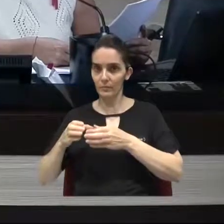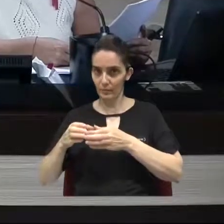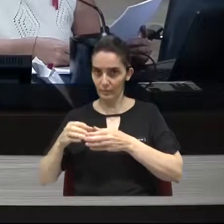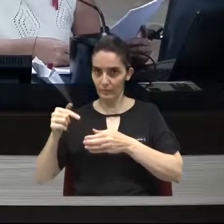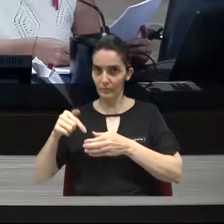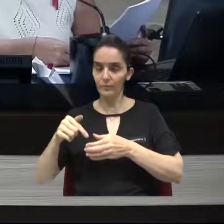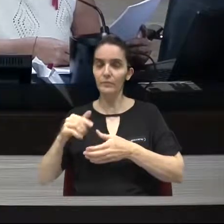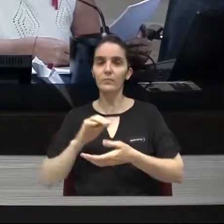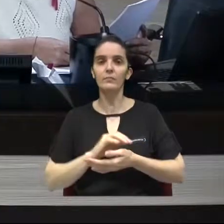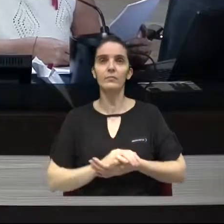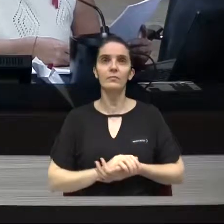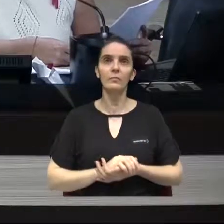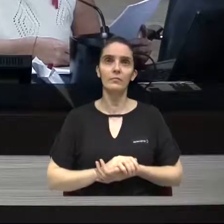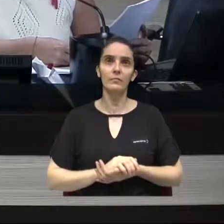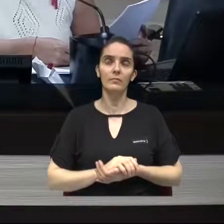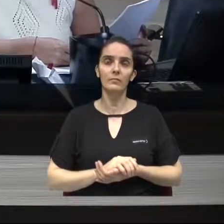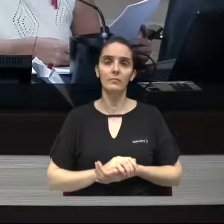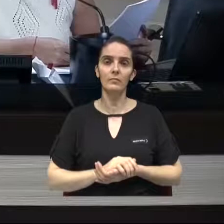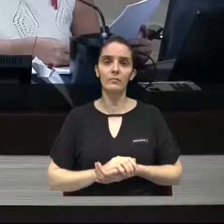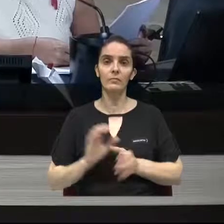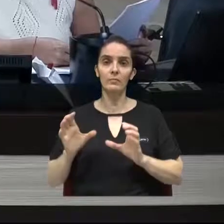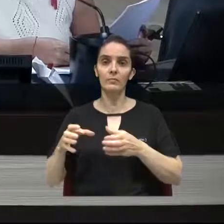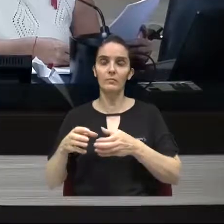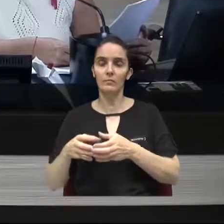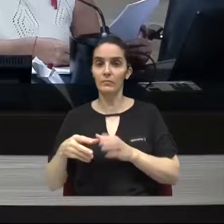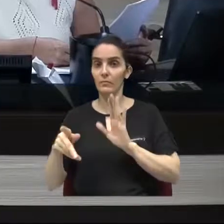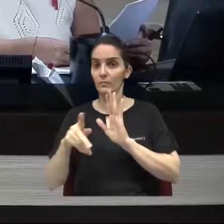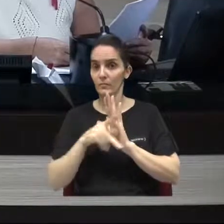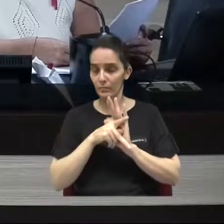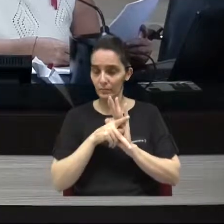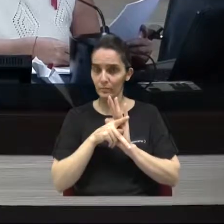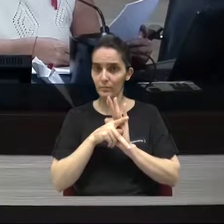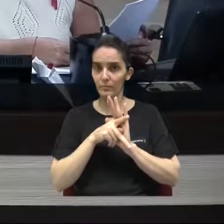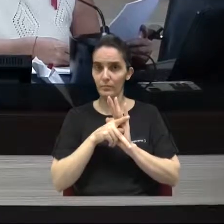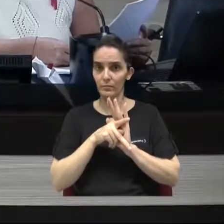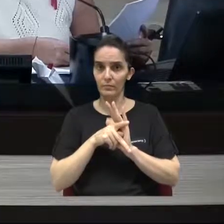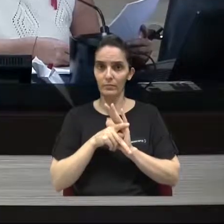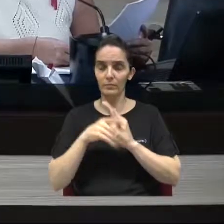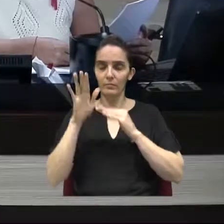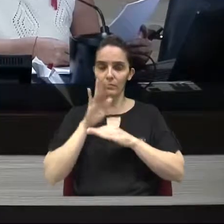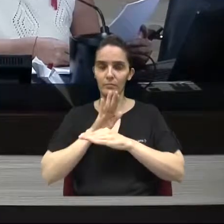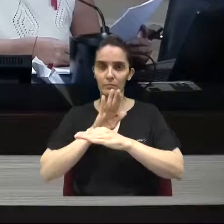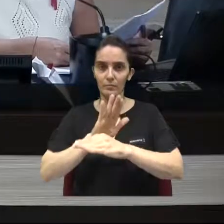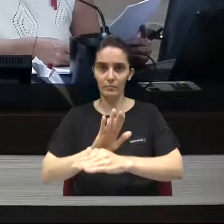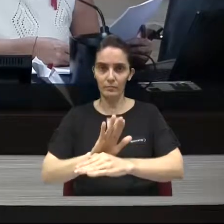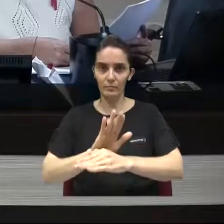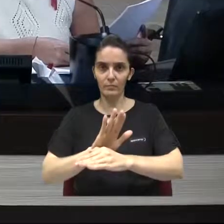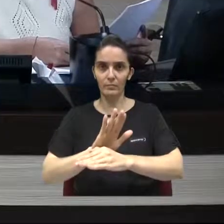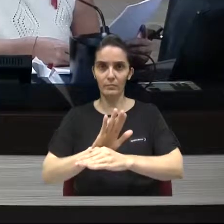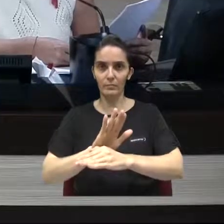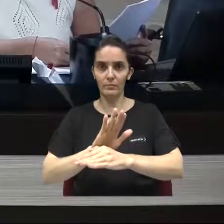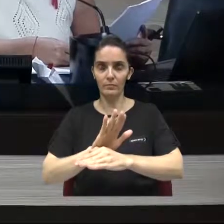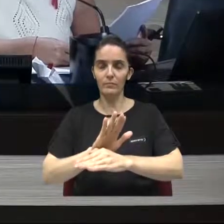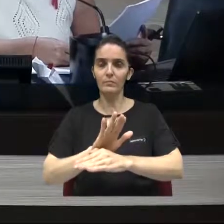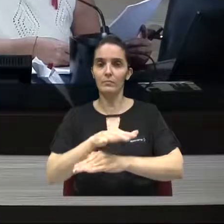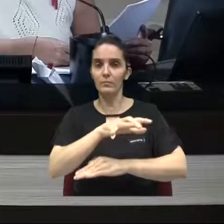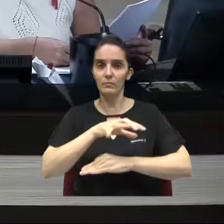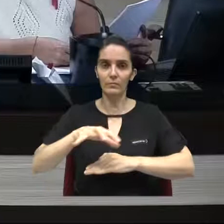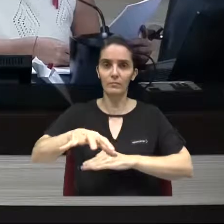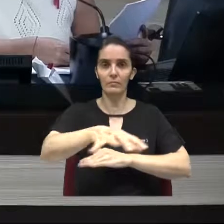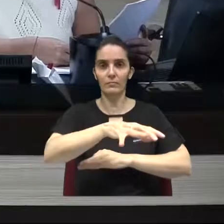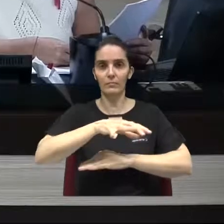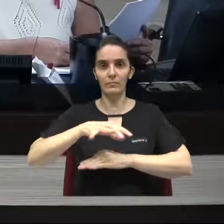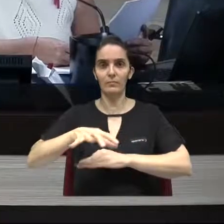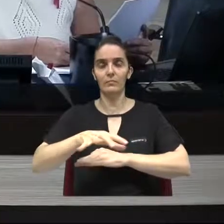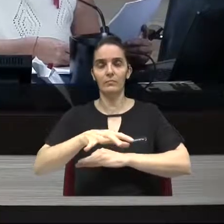Da Guarda Civil Municipal de Limeira. Equipe destinada para a realização do apoio operacional da corporação e ou órgãos